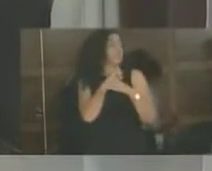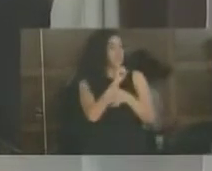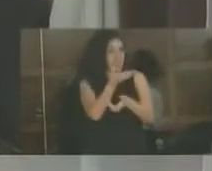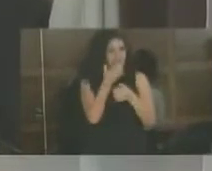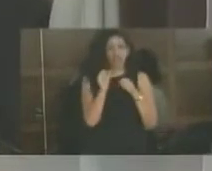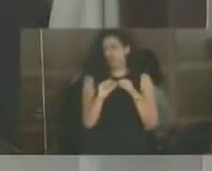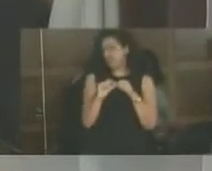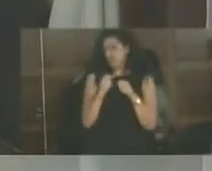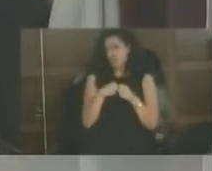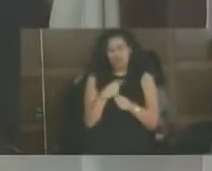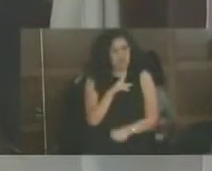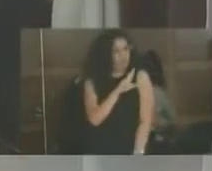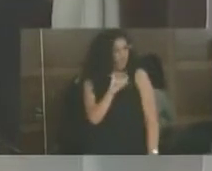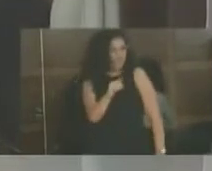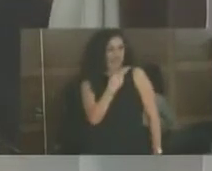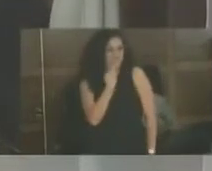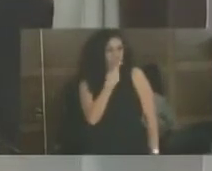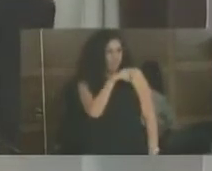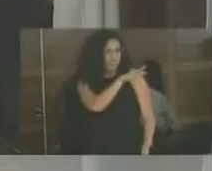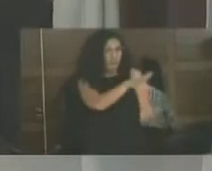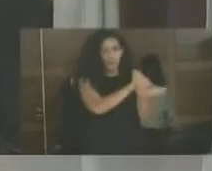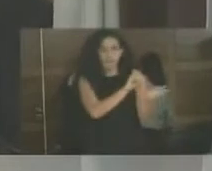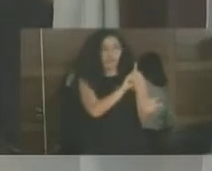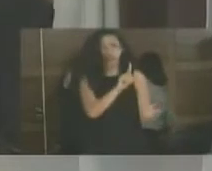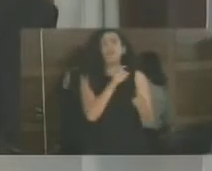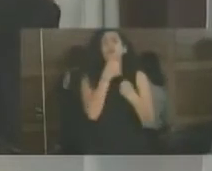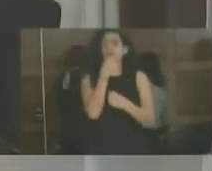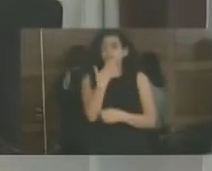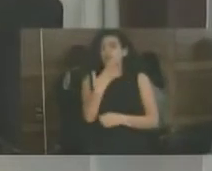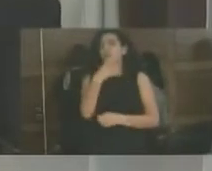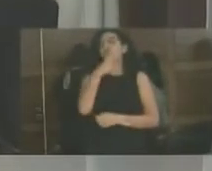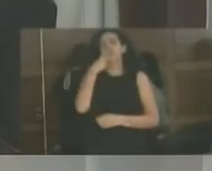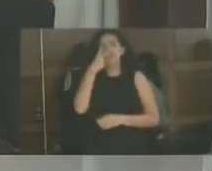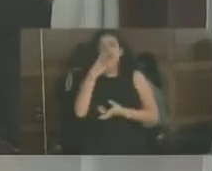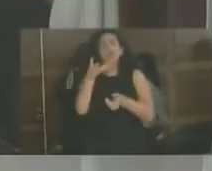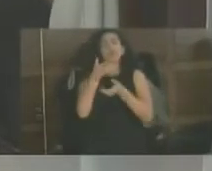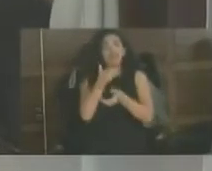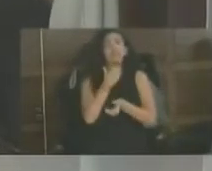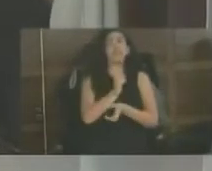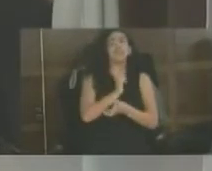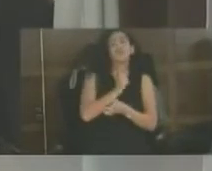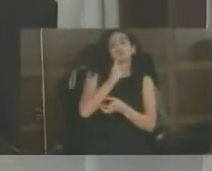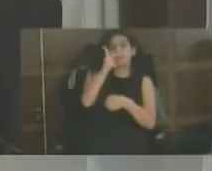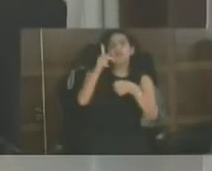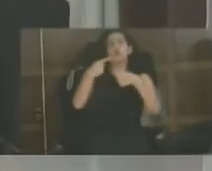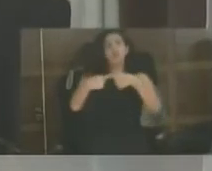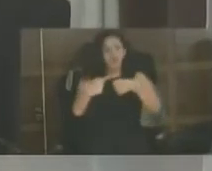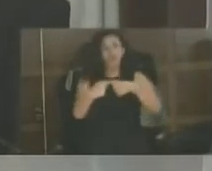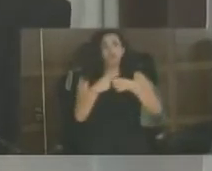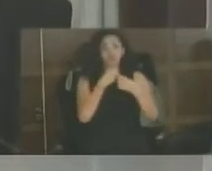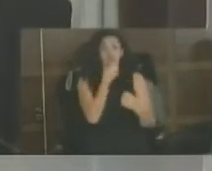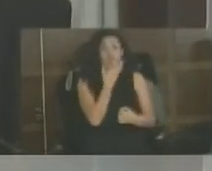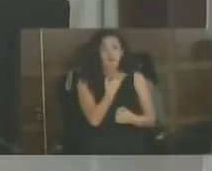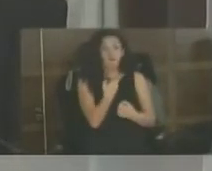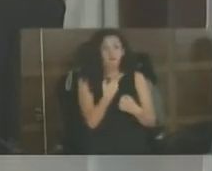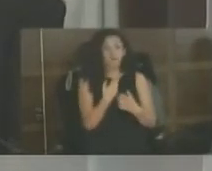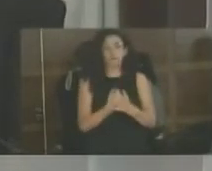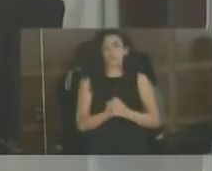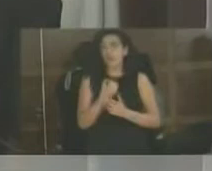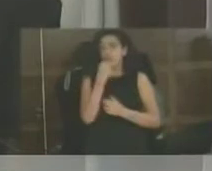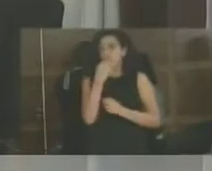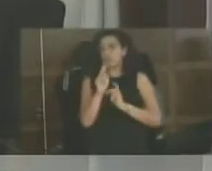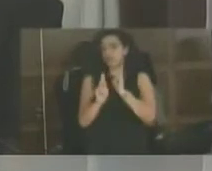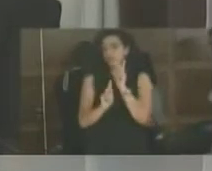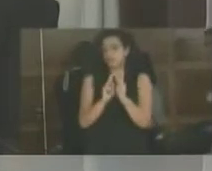também, não vou estar aqui, ah, está me imitando, não, isso é bom, pô. O vereador também quiser correr atrás no seu bairro e colocar, é um ganho, pô, para a